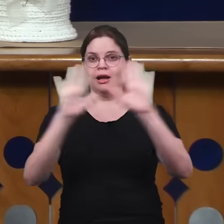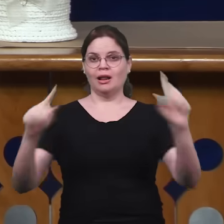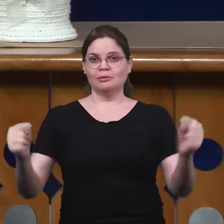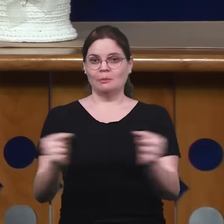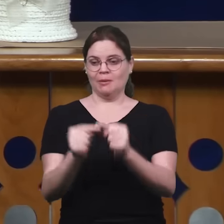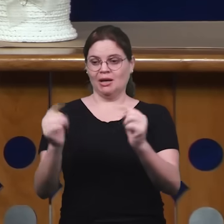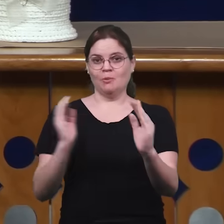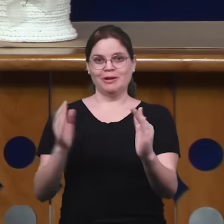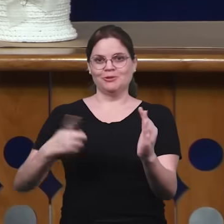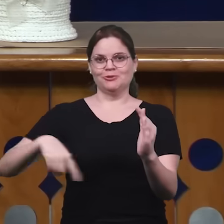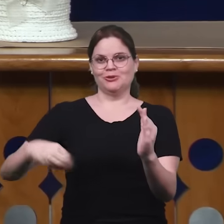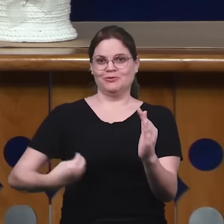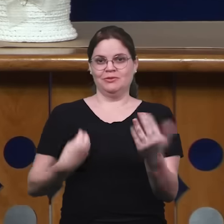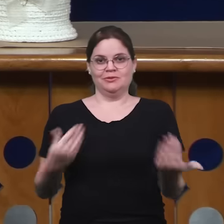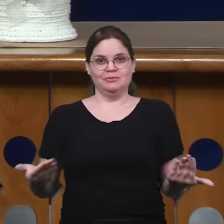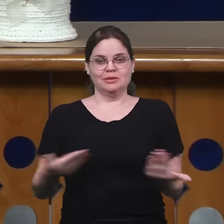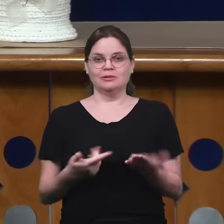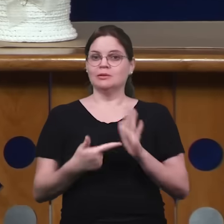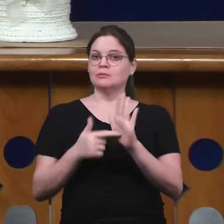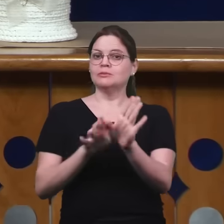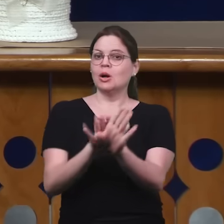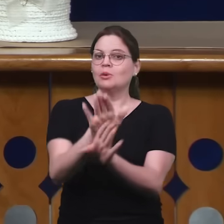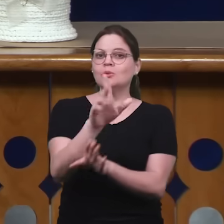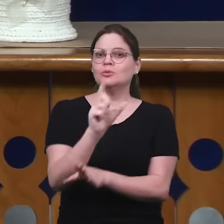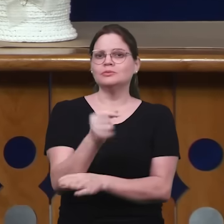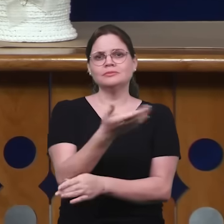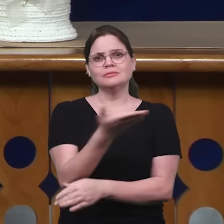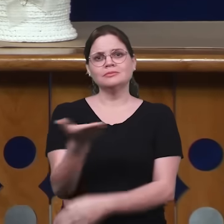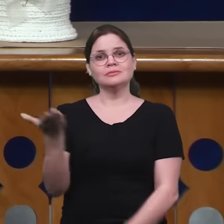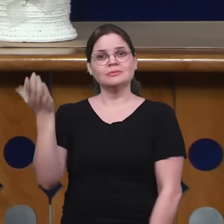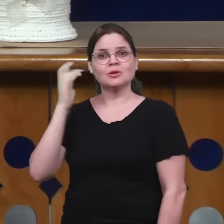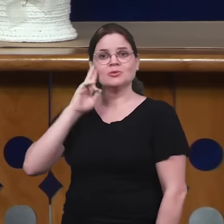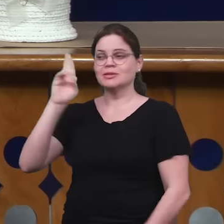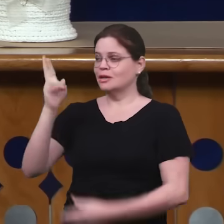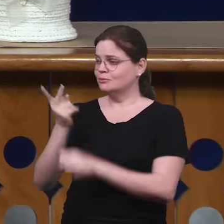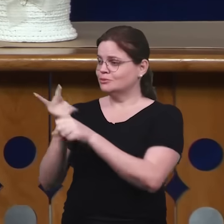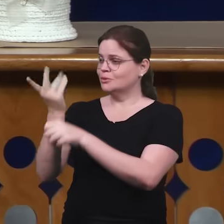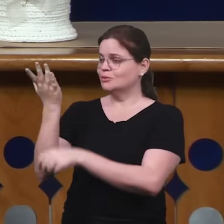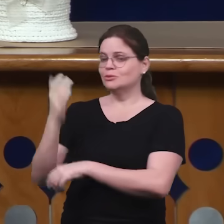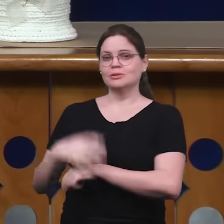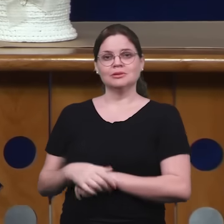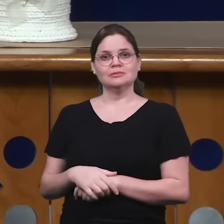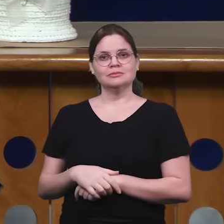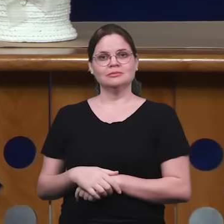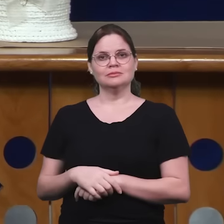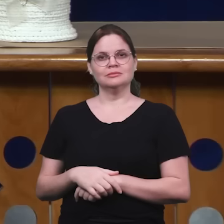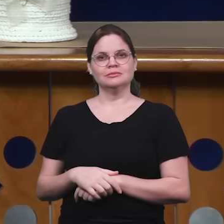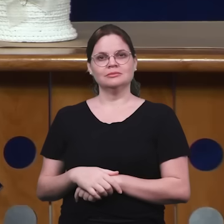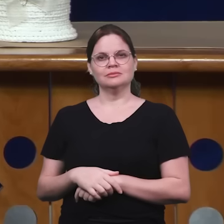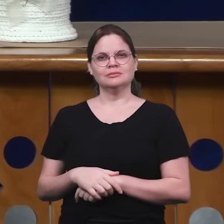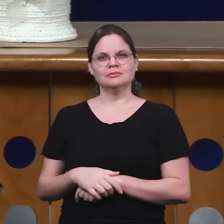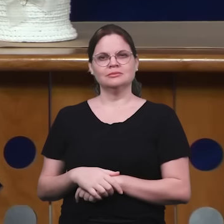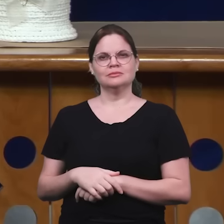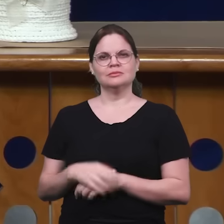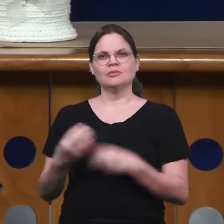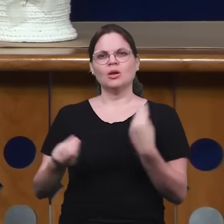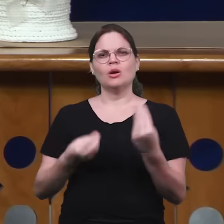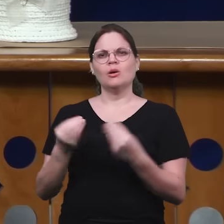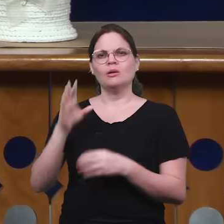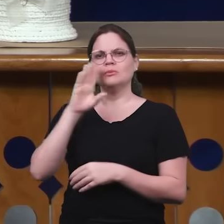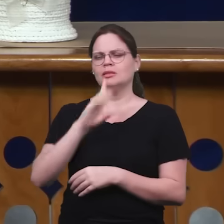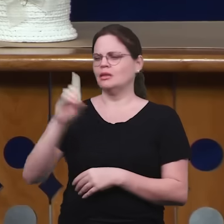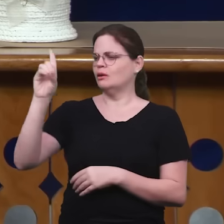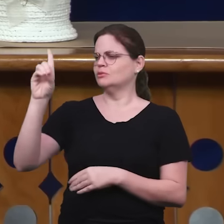com os nossos dias. E ele diz, buscai ao Senhor. Mas eu pergunto, buscai ao Senhor Deus, mas que